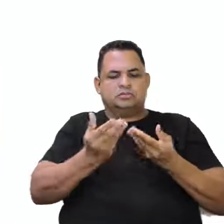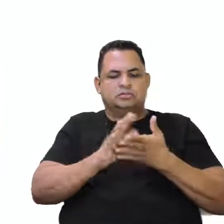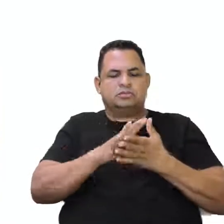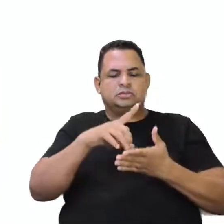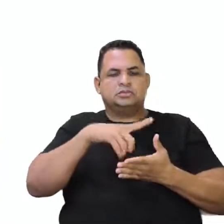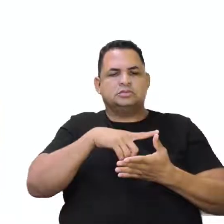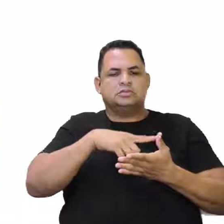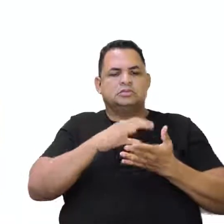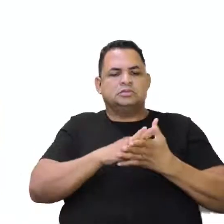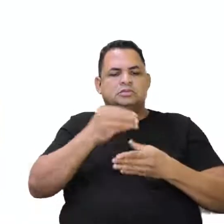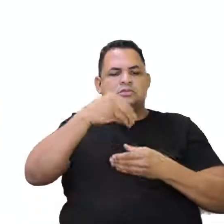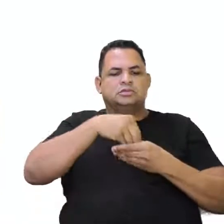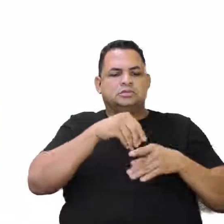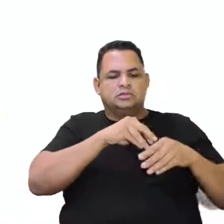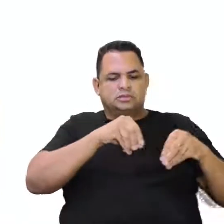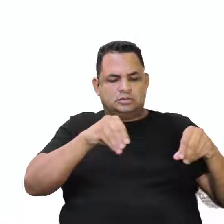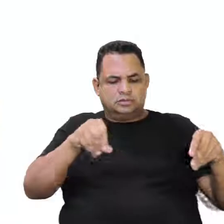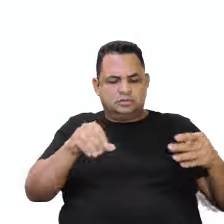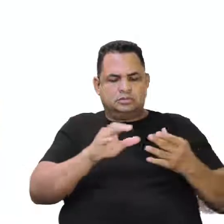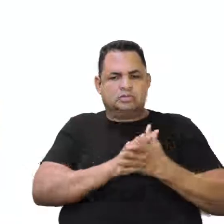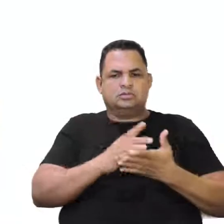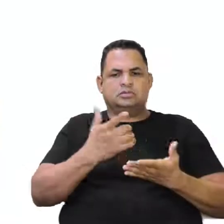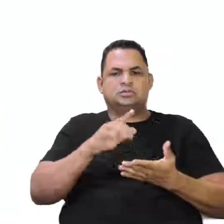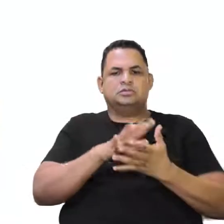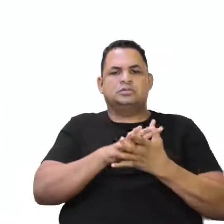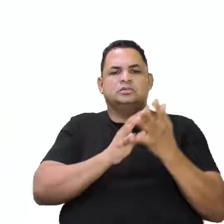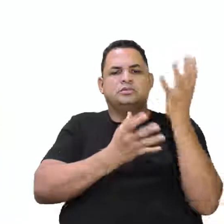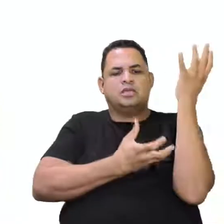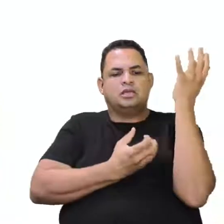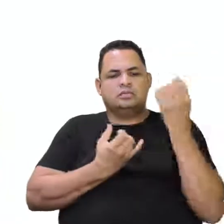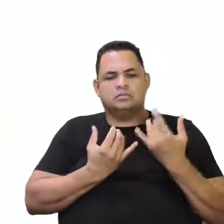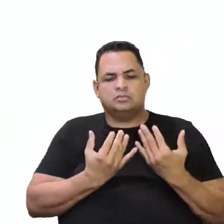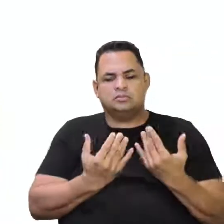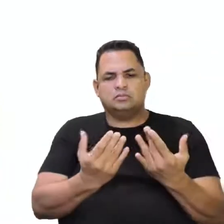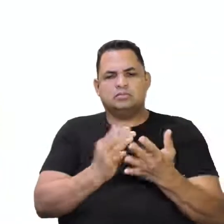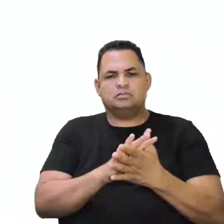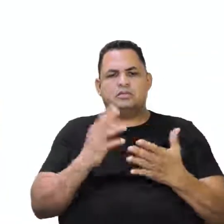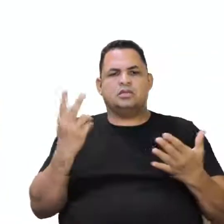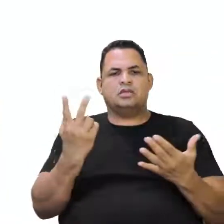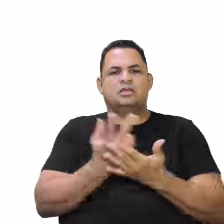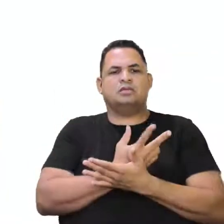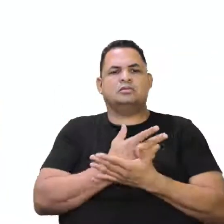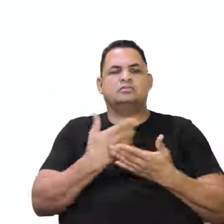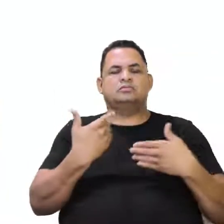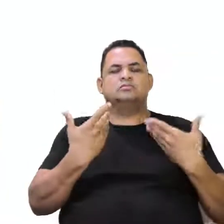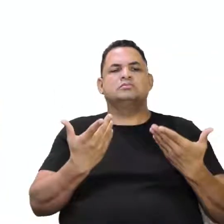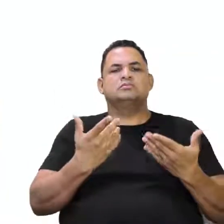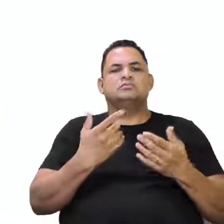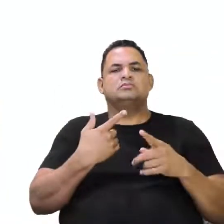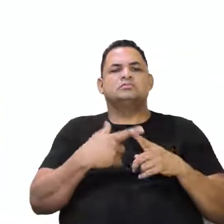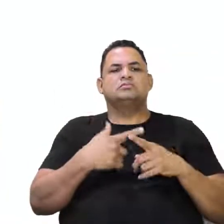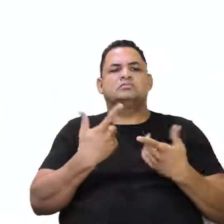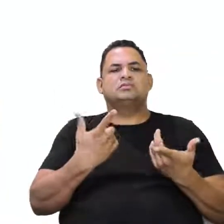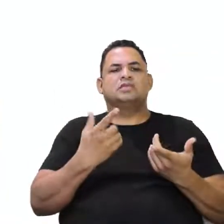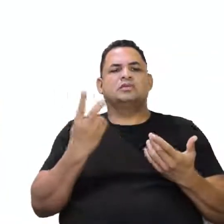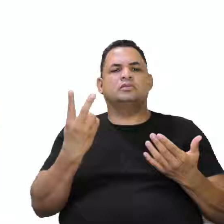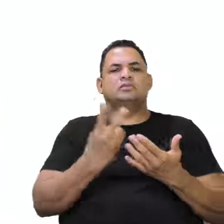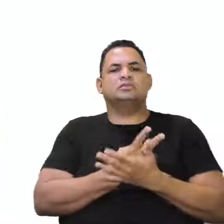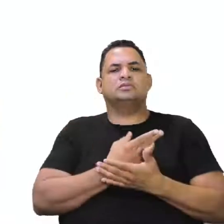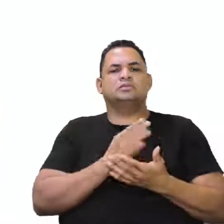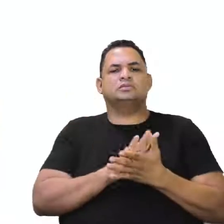solo, lavando literalmente esse solo porque não tem cobertura. E a erosão realmente vai acontecer, podendo provocar o